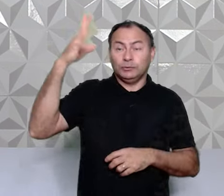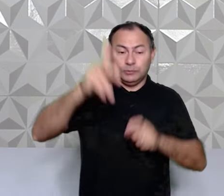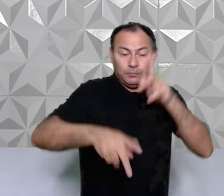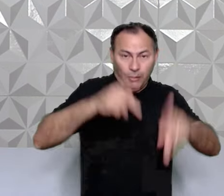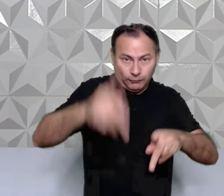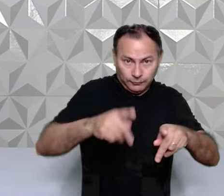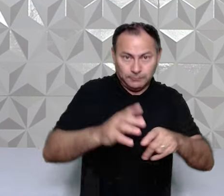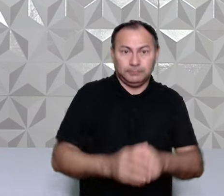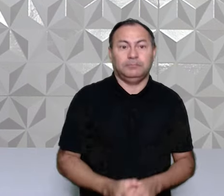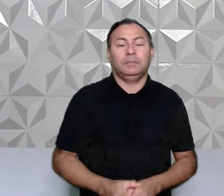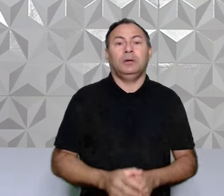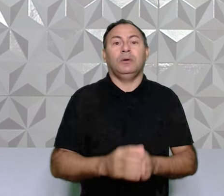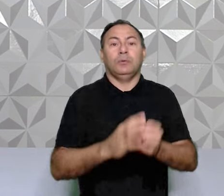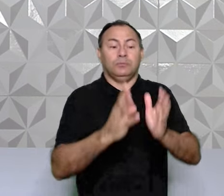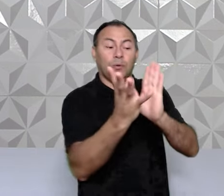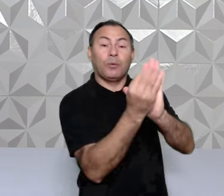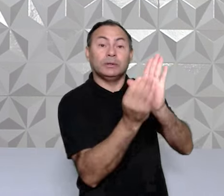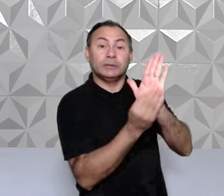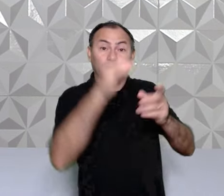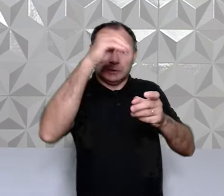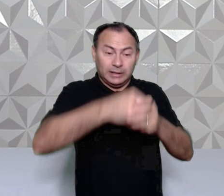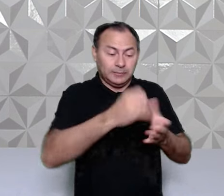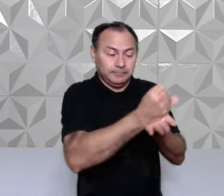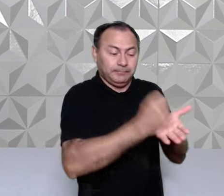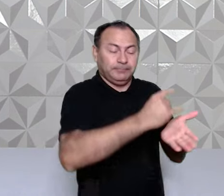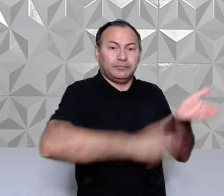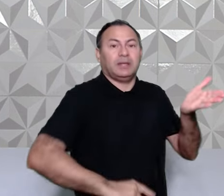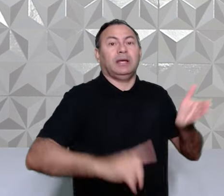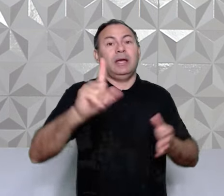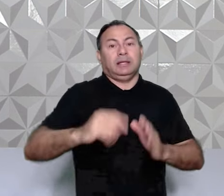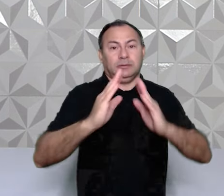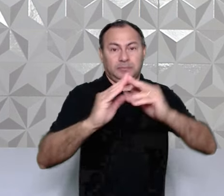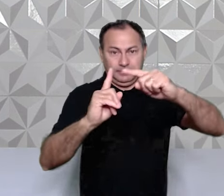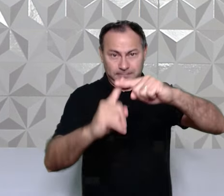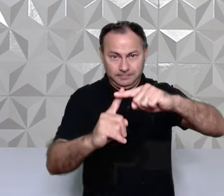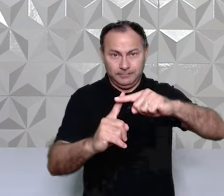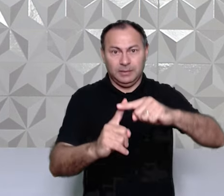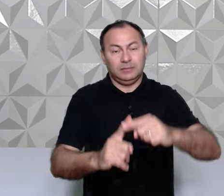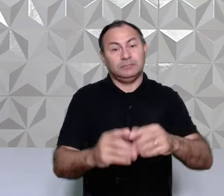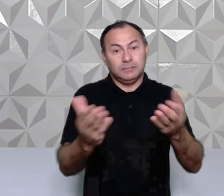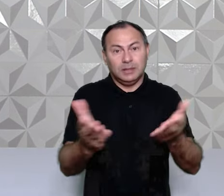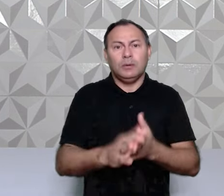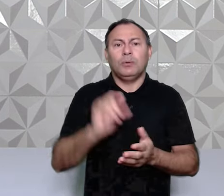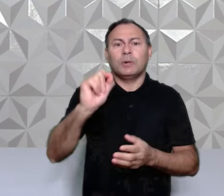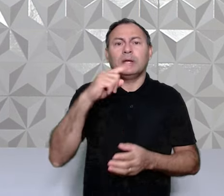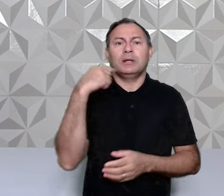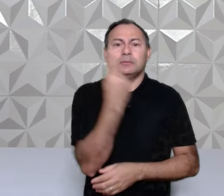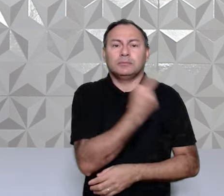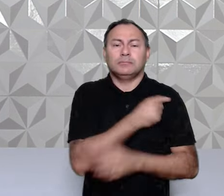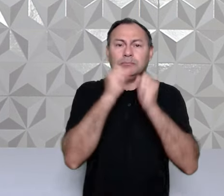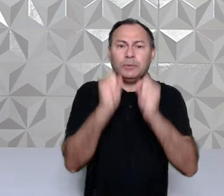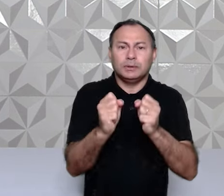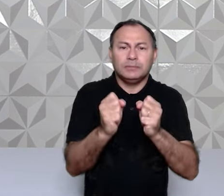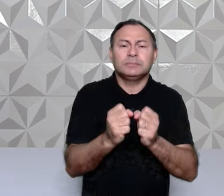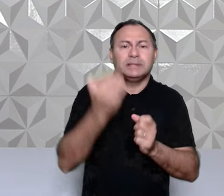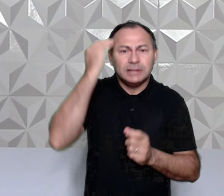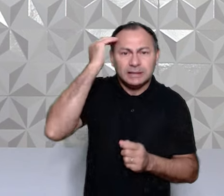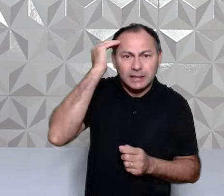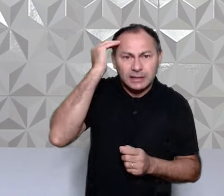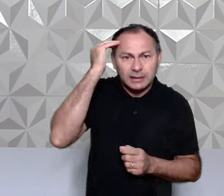é luz dos povos, o conteúdo é sobre a Igreja. Logo, o que nós